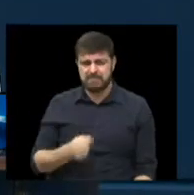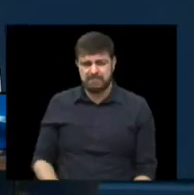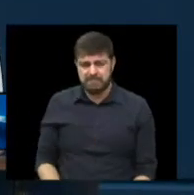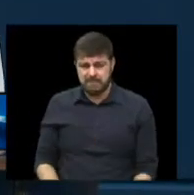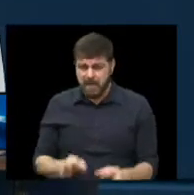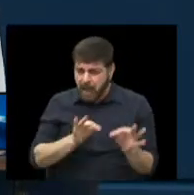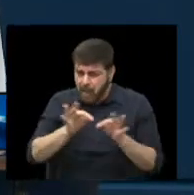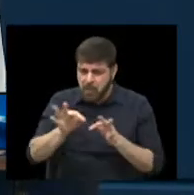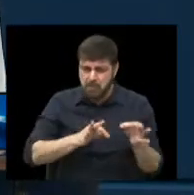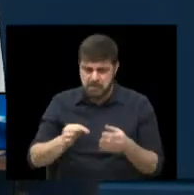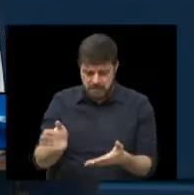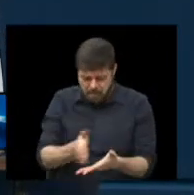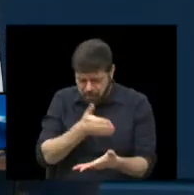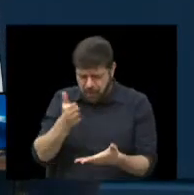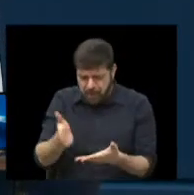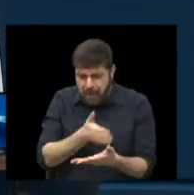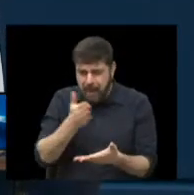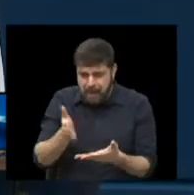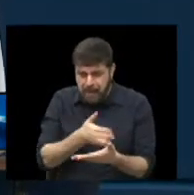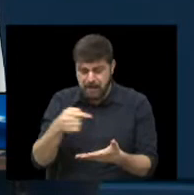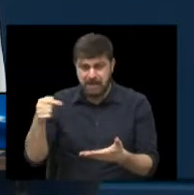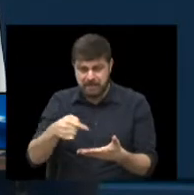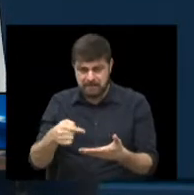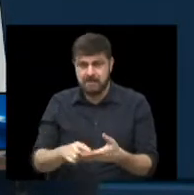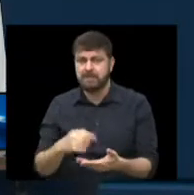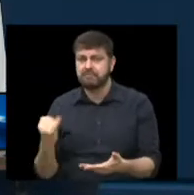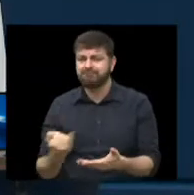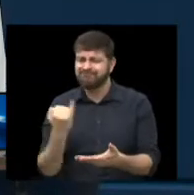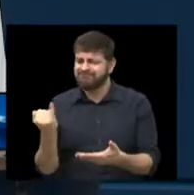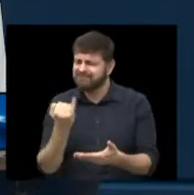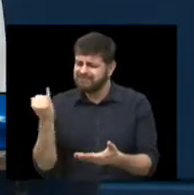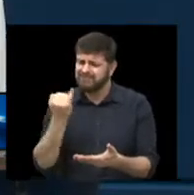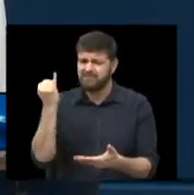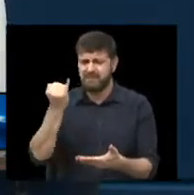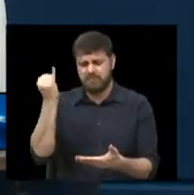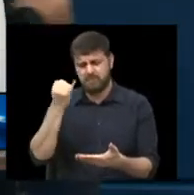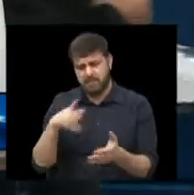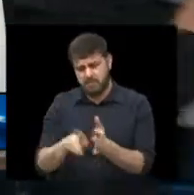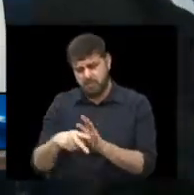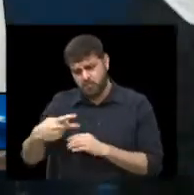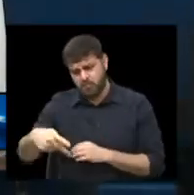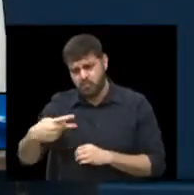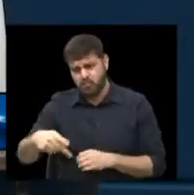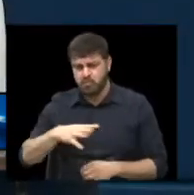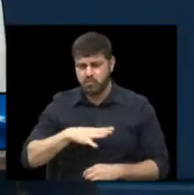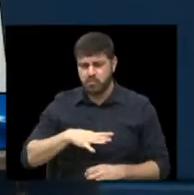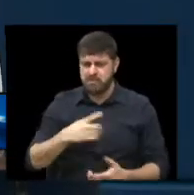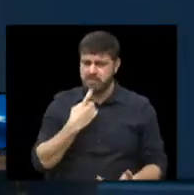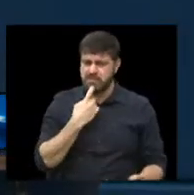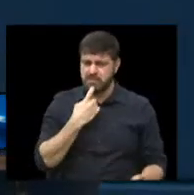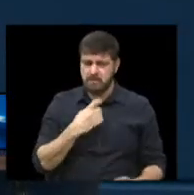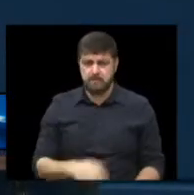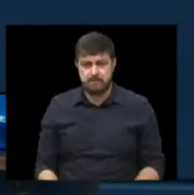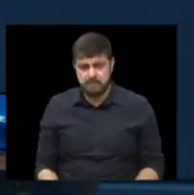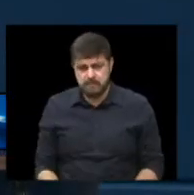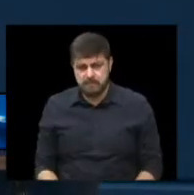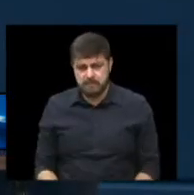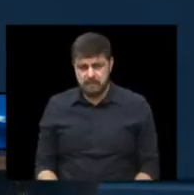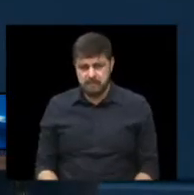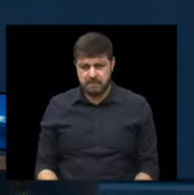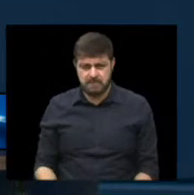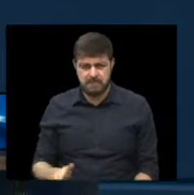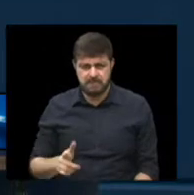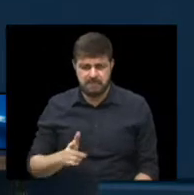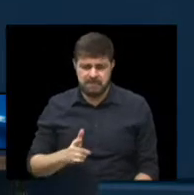projeto extenso, que discute questões importantes aqui na cidade e que demandou aí